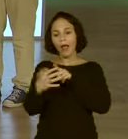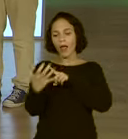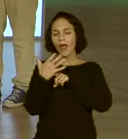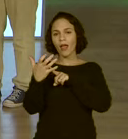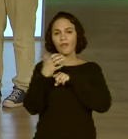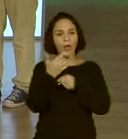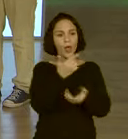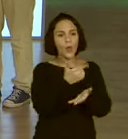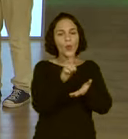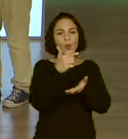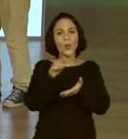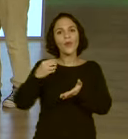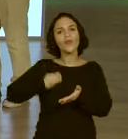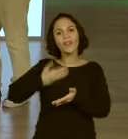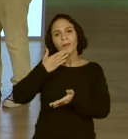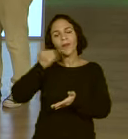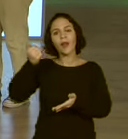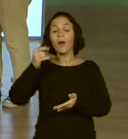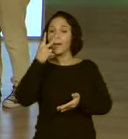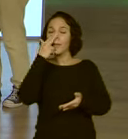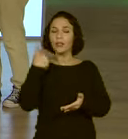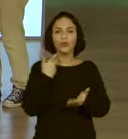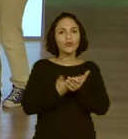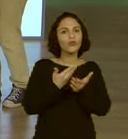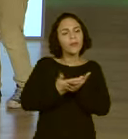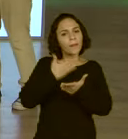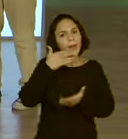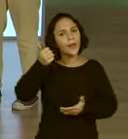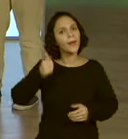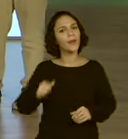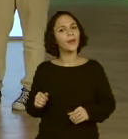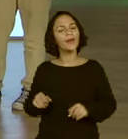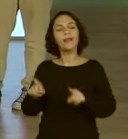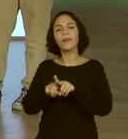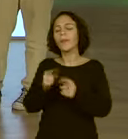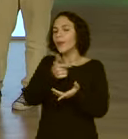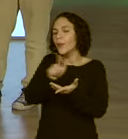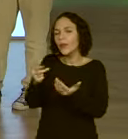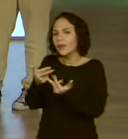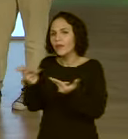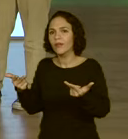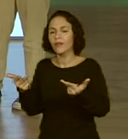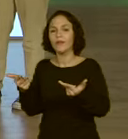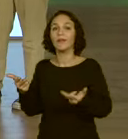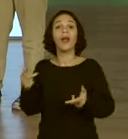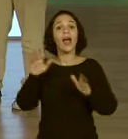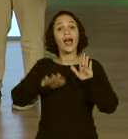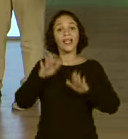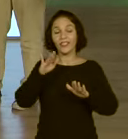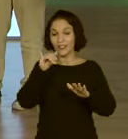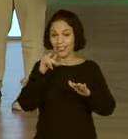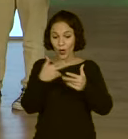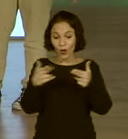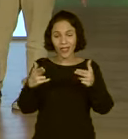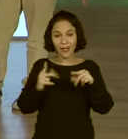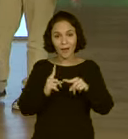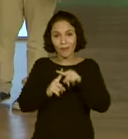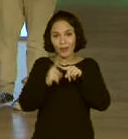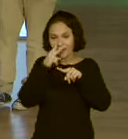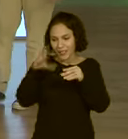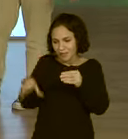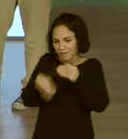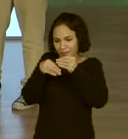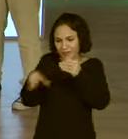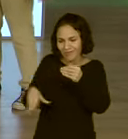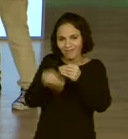ela a outros hábitos melhores, ela começa a estudar melhor às vezes e coisas nesse sentido. Então, tem bolas de neve que são boas bolas de